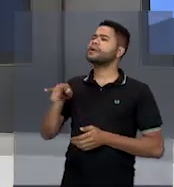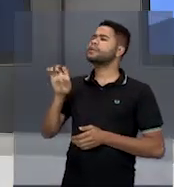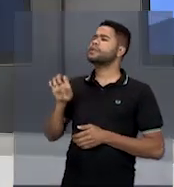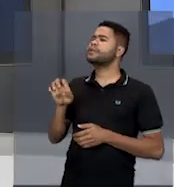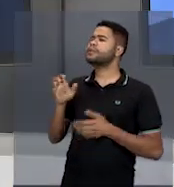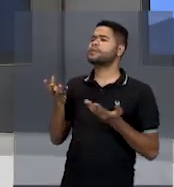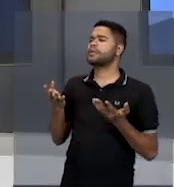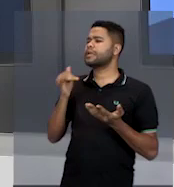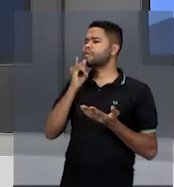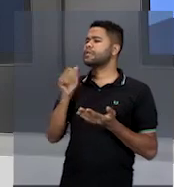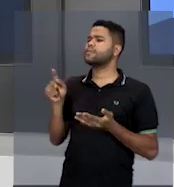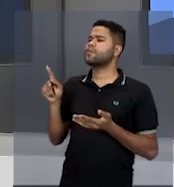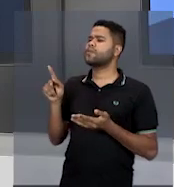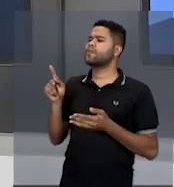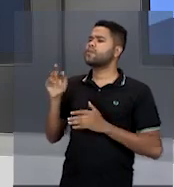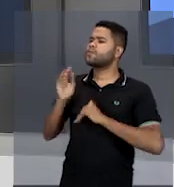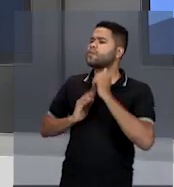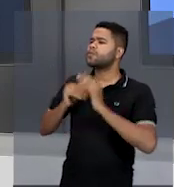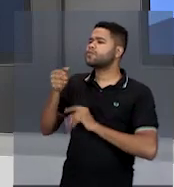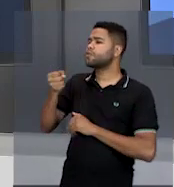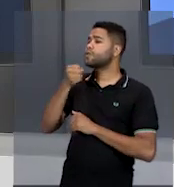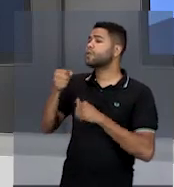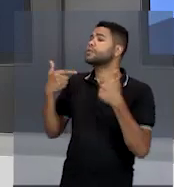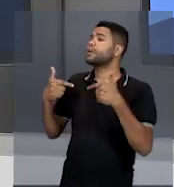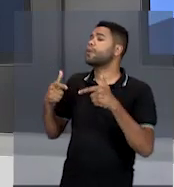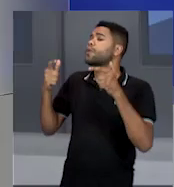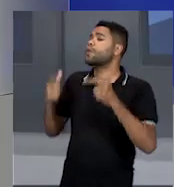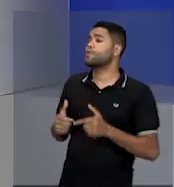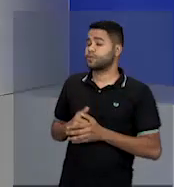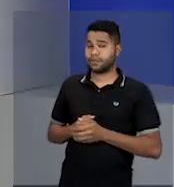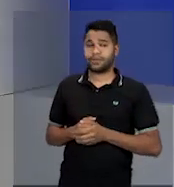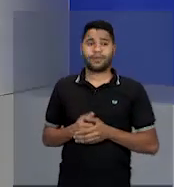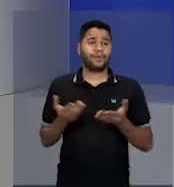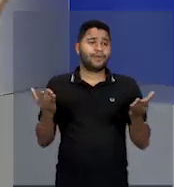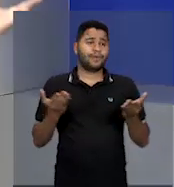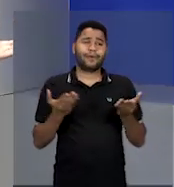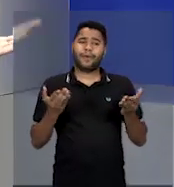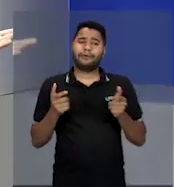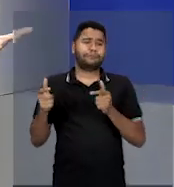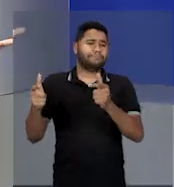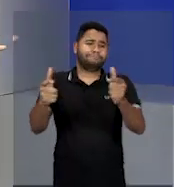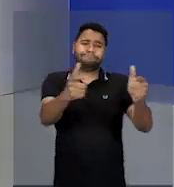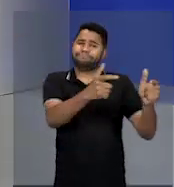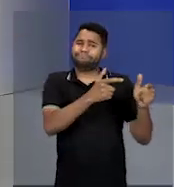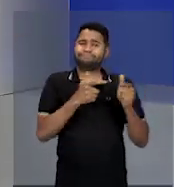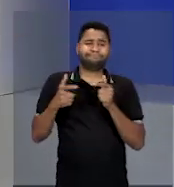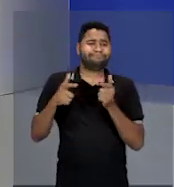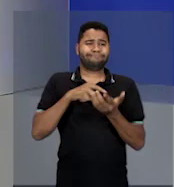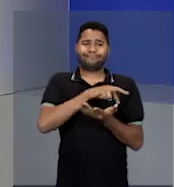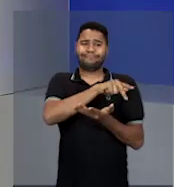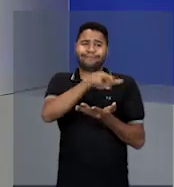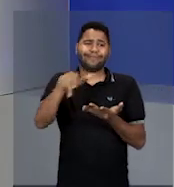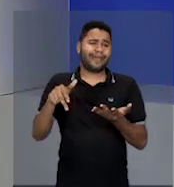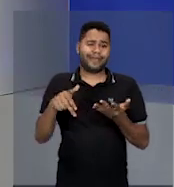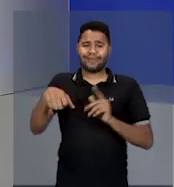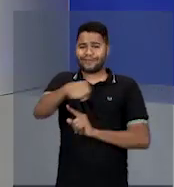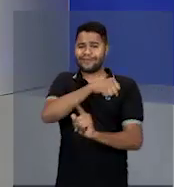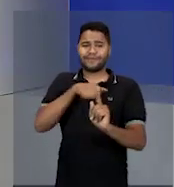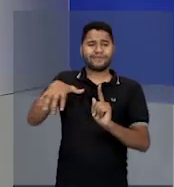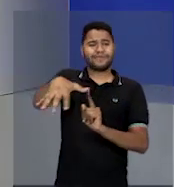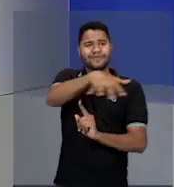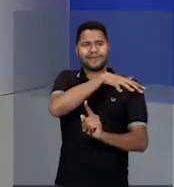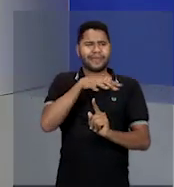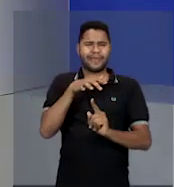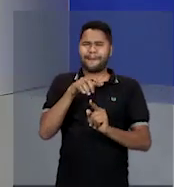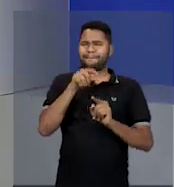os profissionais do jornalismo trabalham? Hoje trabalha em qualquer lugar, né? A gente está vivendo aí numa sociedade que tem